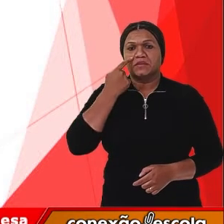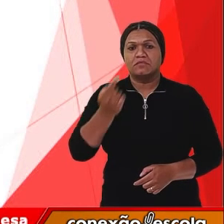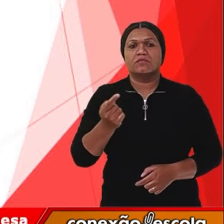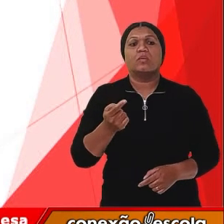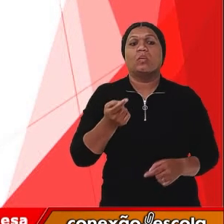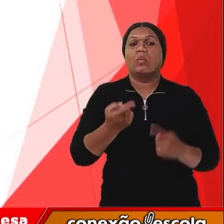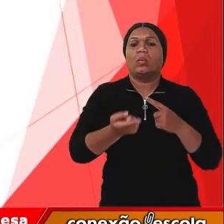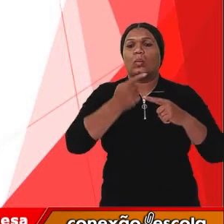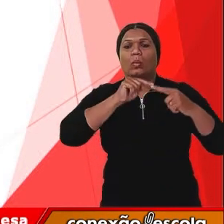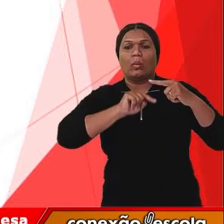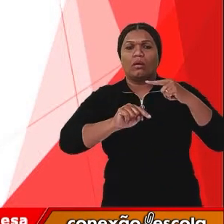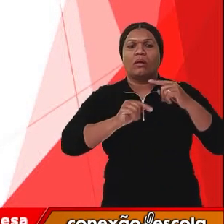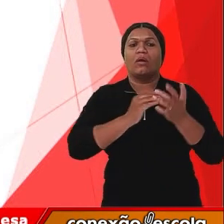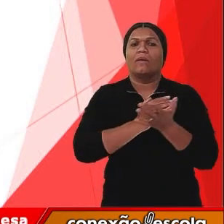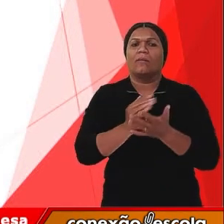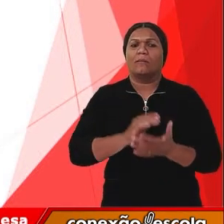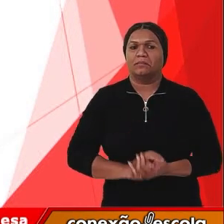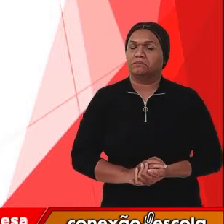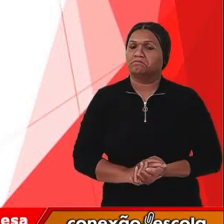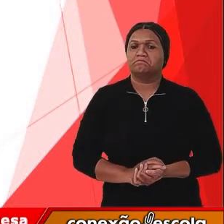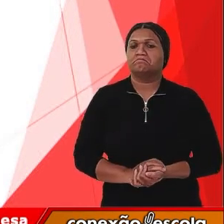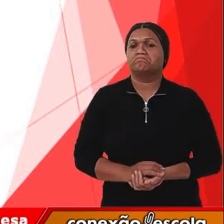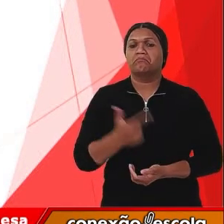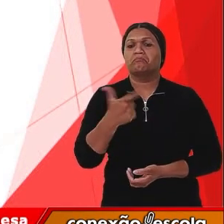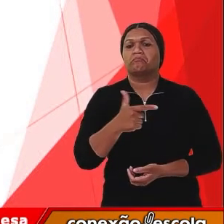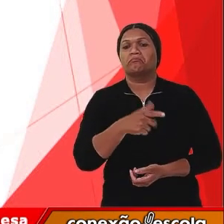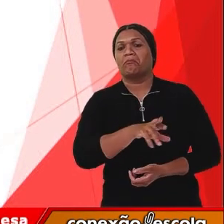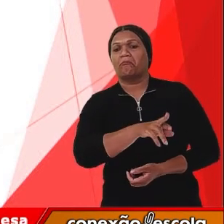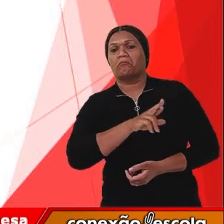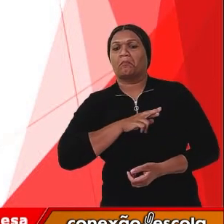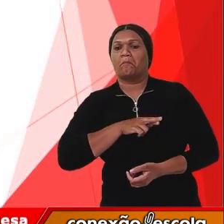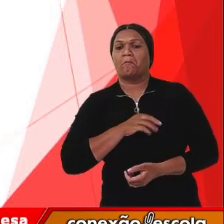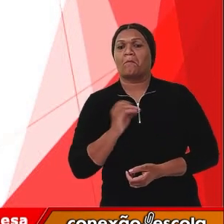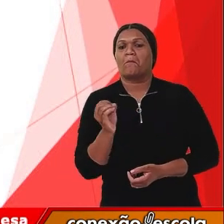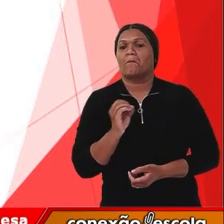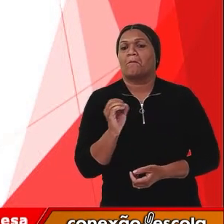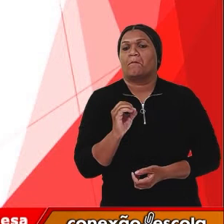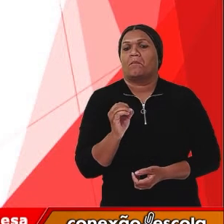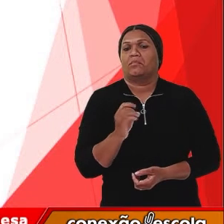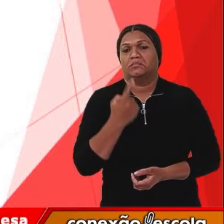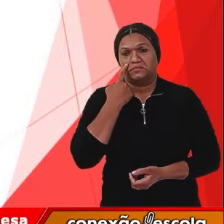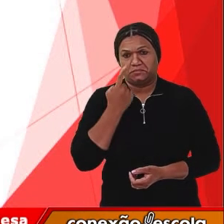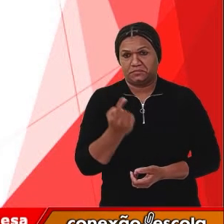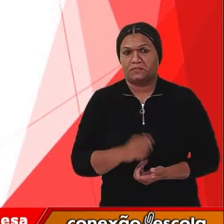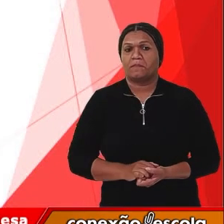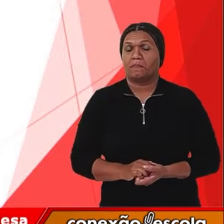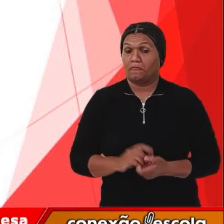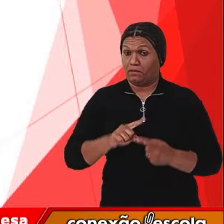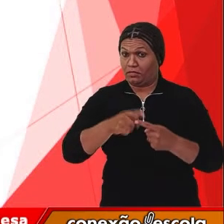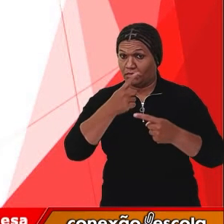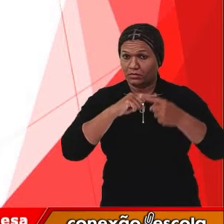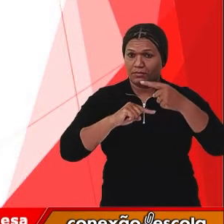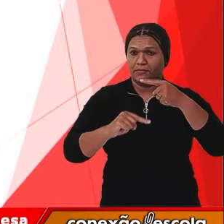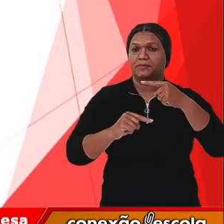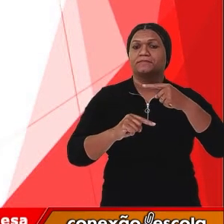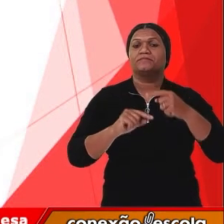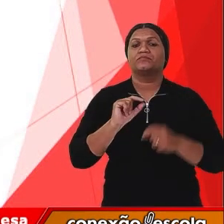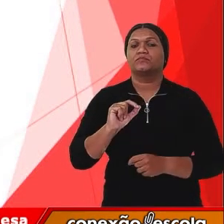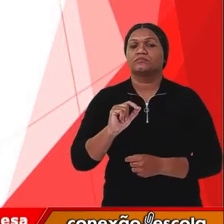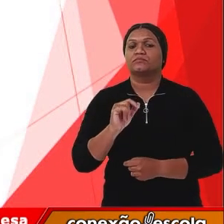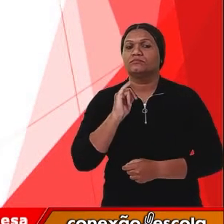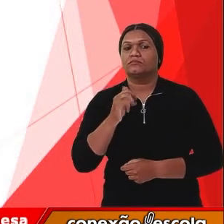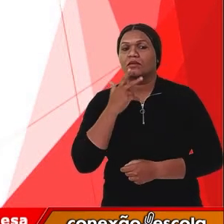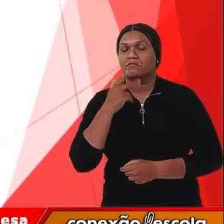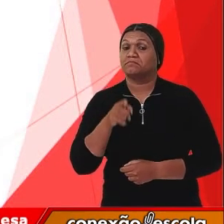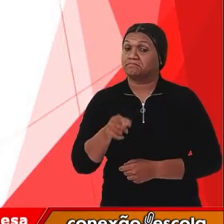seguinte o último começa não obteve resposta e seguida o narrador